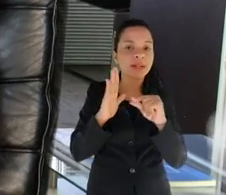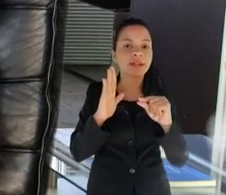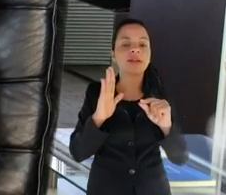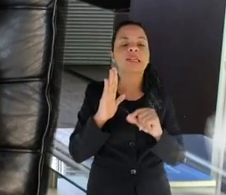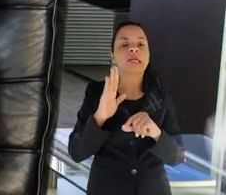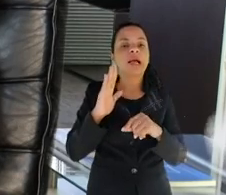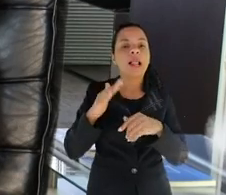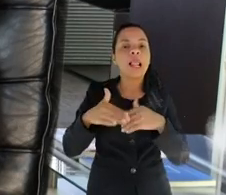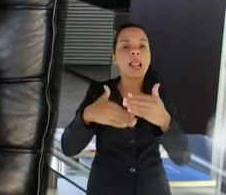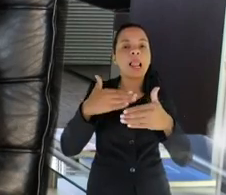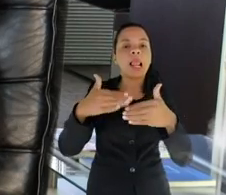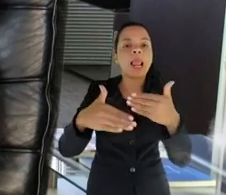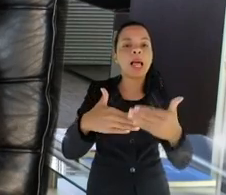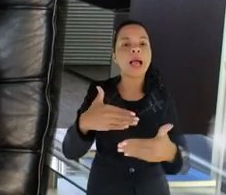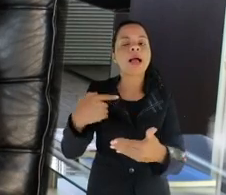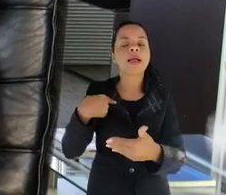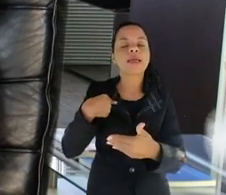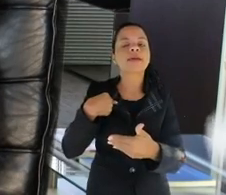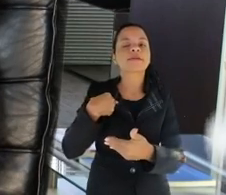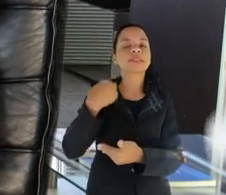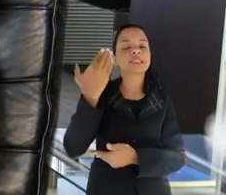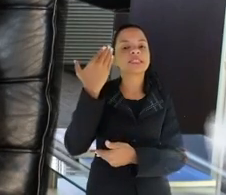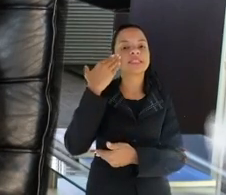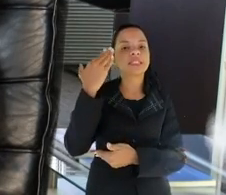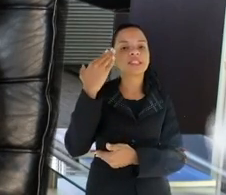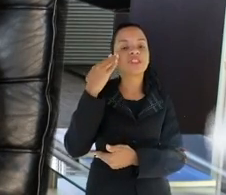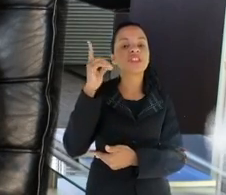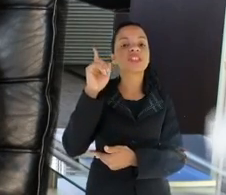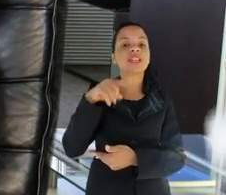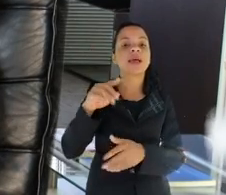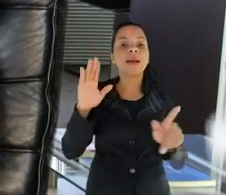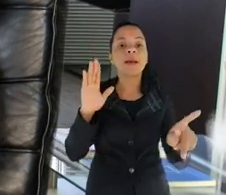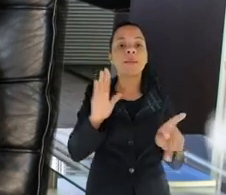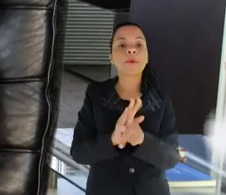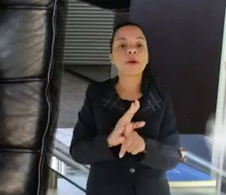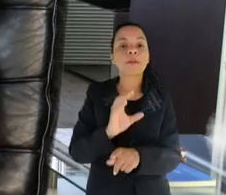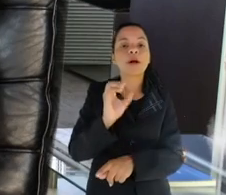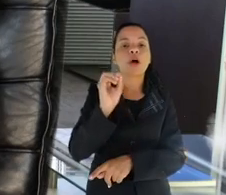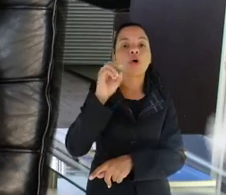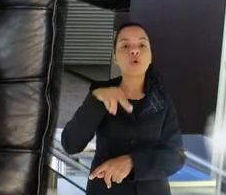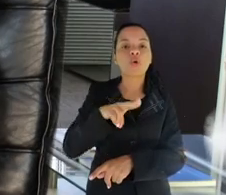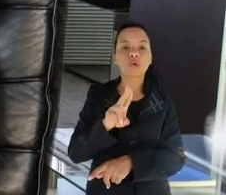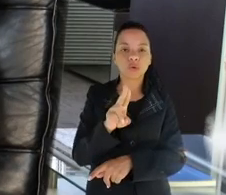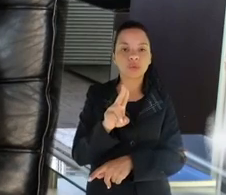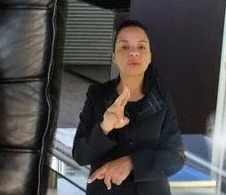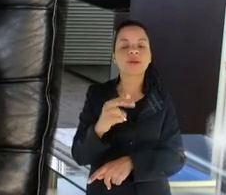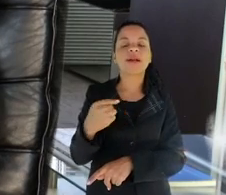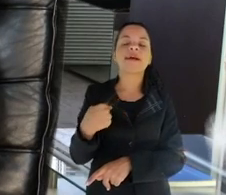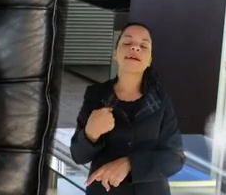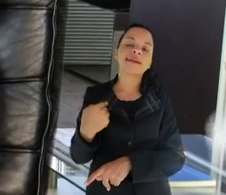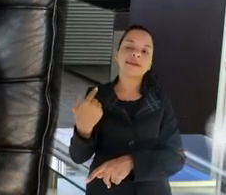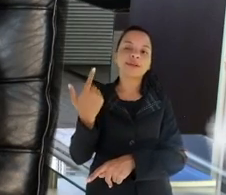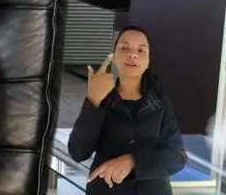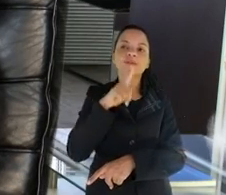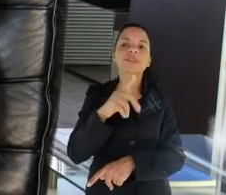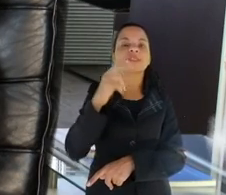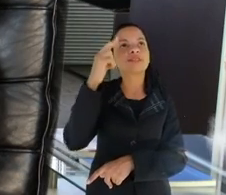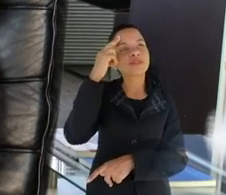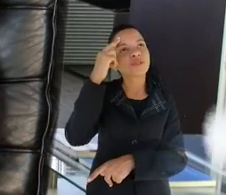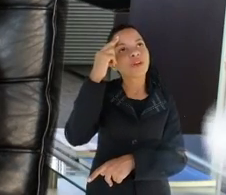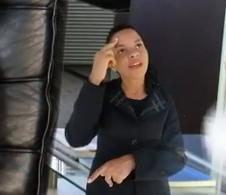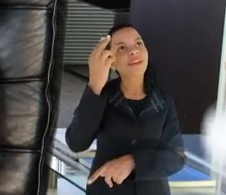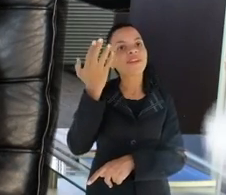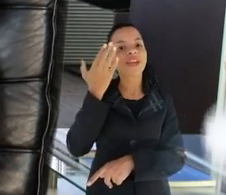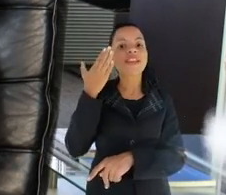eu soube que esse prêmio veio da ONU e começou o meu sonho. Um dia eu quero conhecer a ONU. Então,